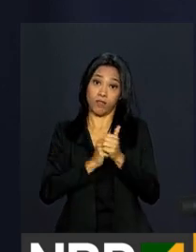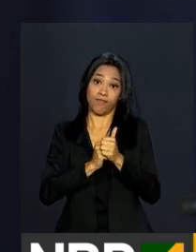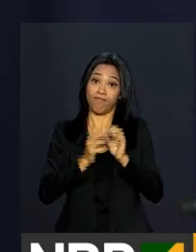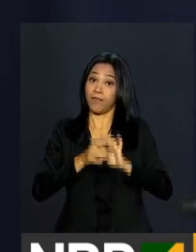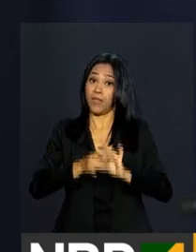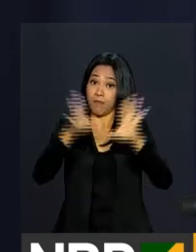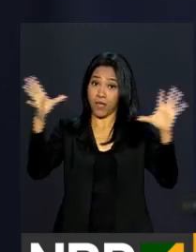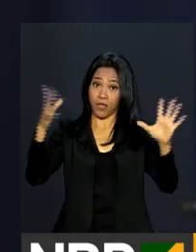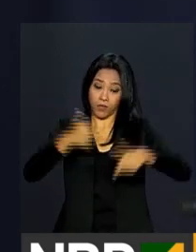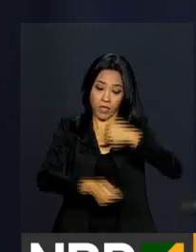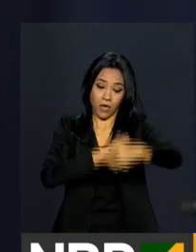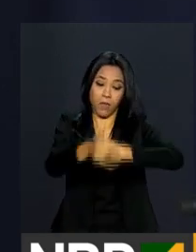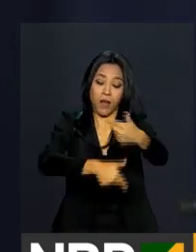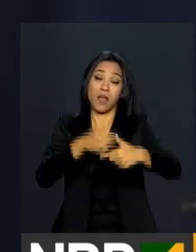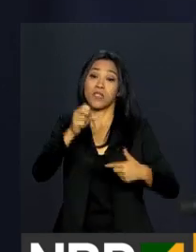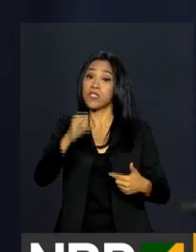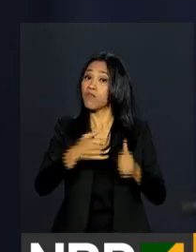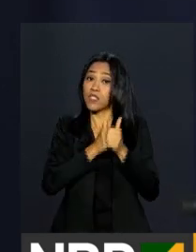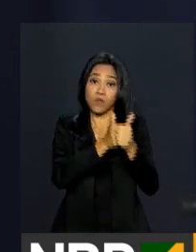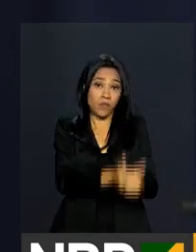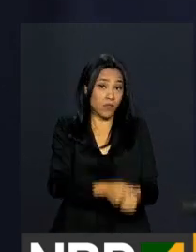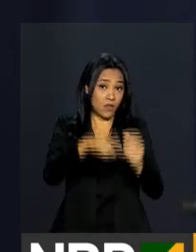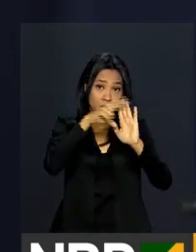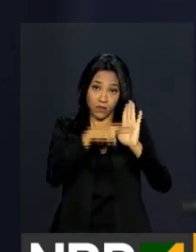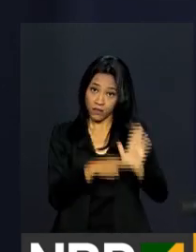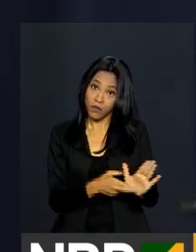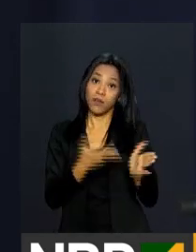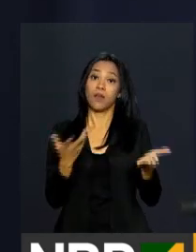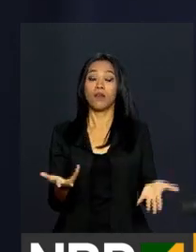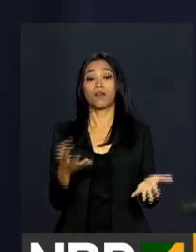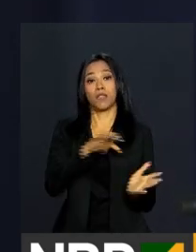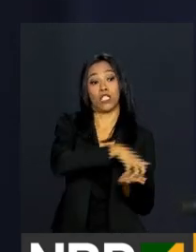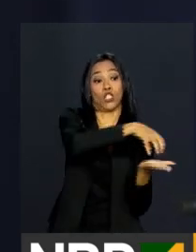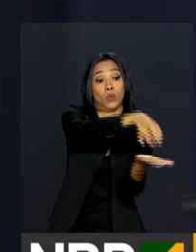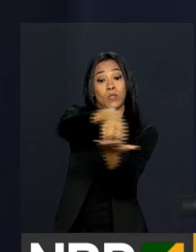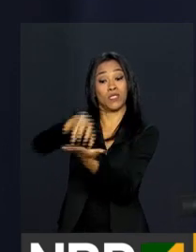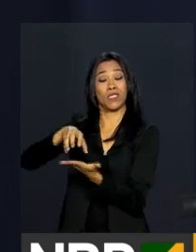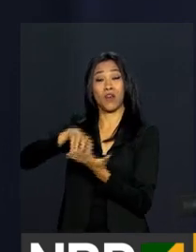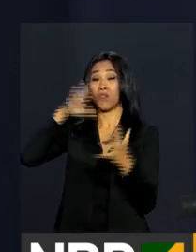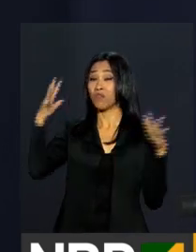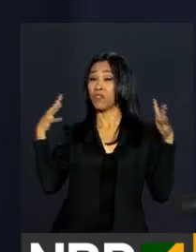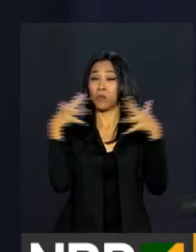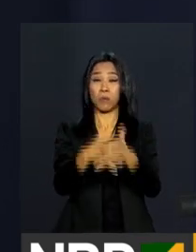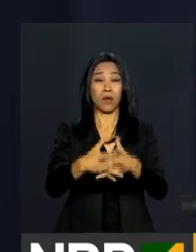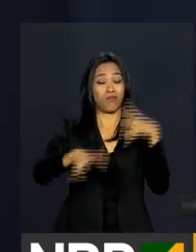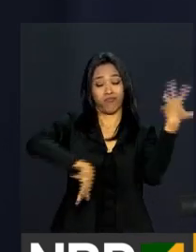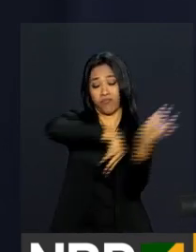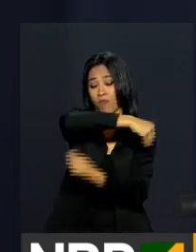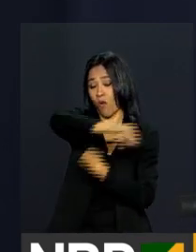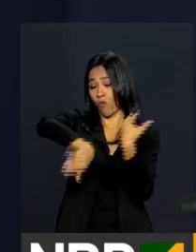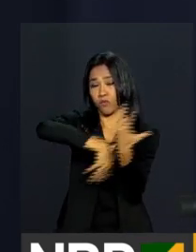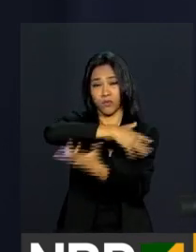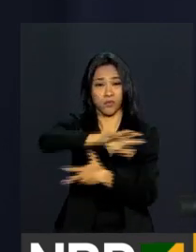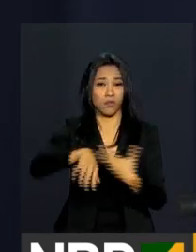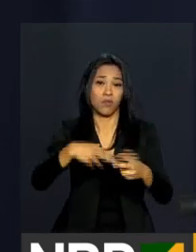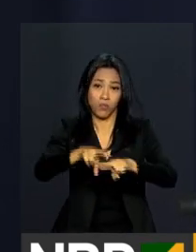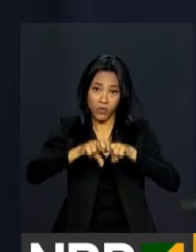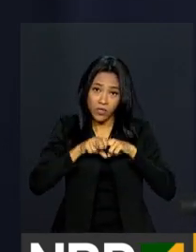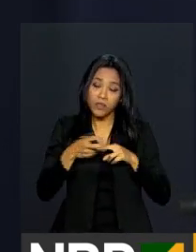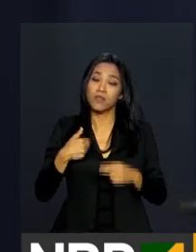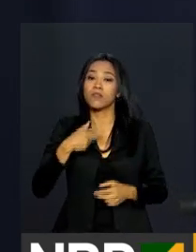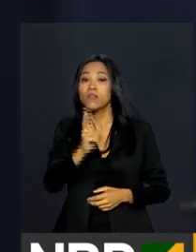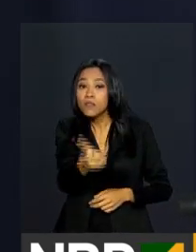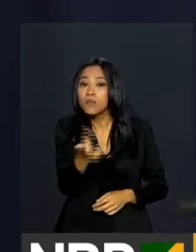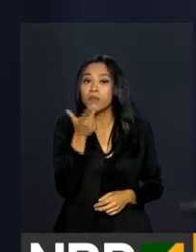Porque se você não tiver cumprimento das instituições, como aqui foi dito, você desorganiza a sociedade. E por isso que em todo momento eu digo, olha,